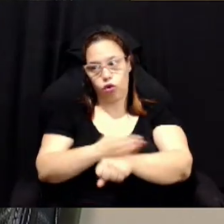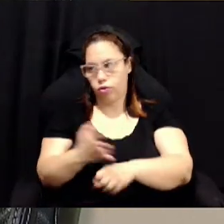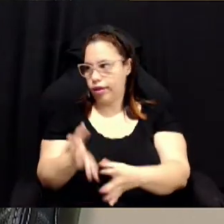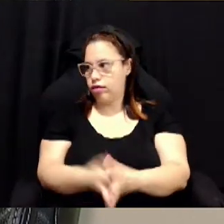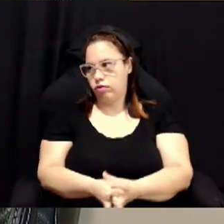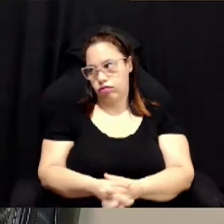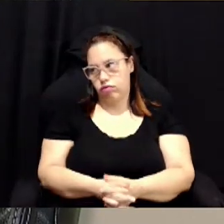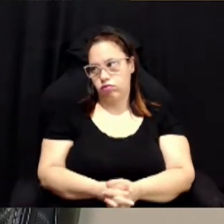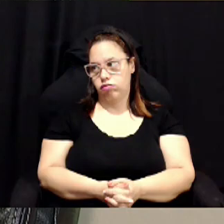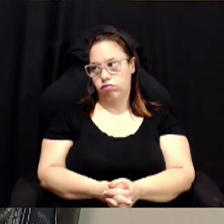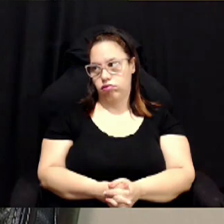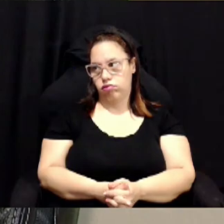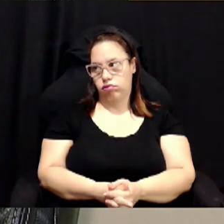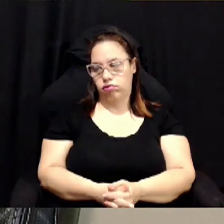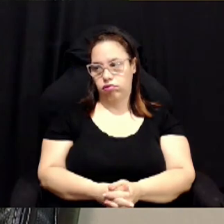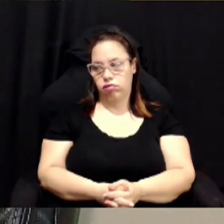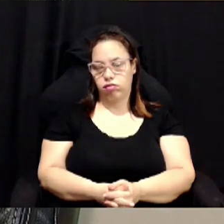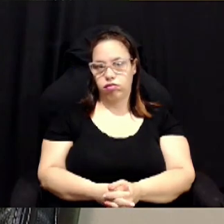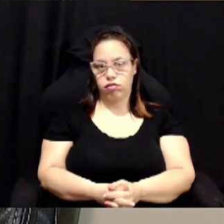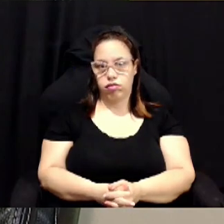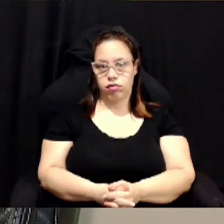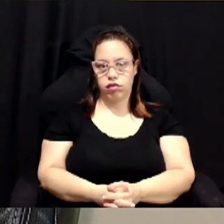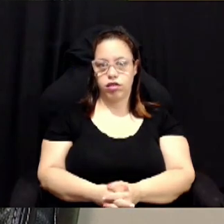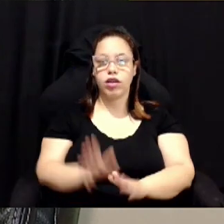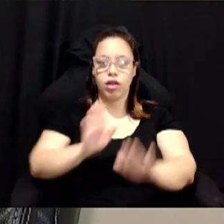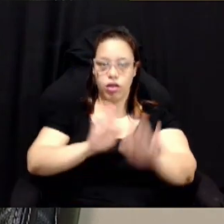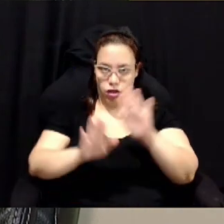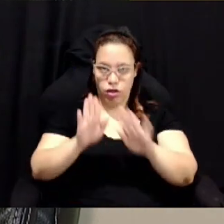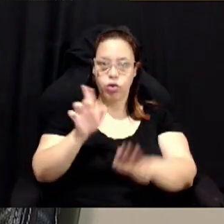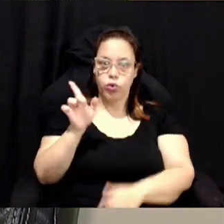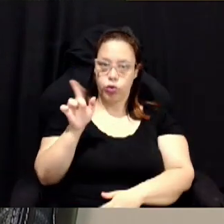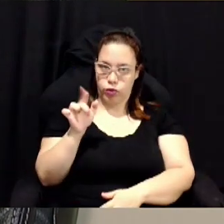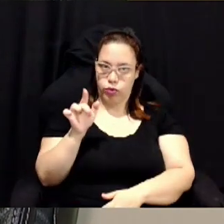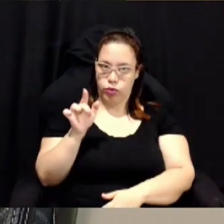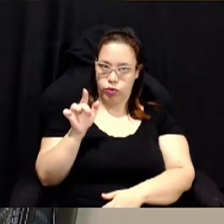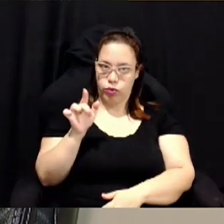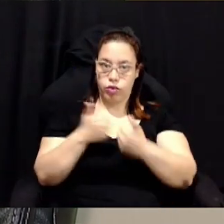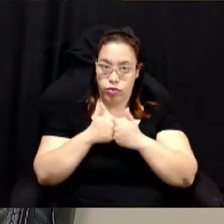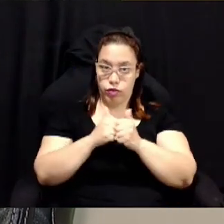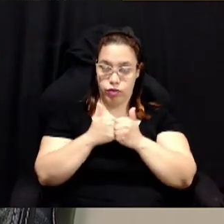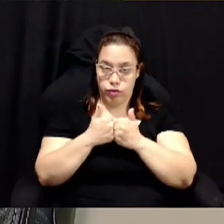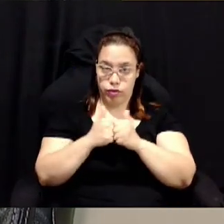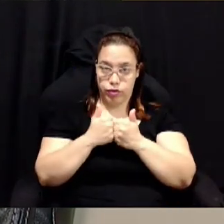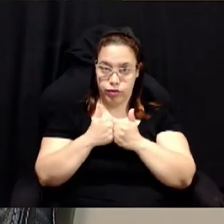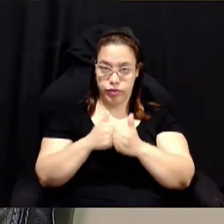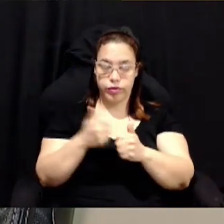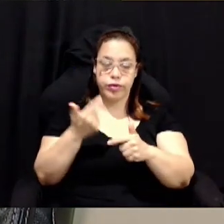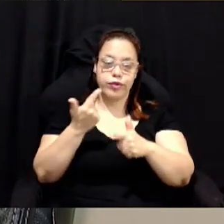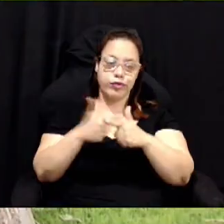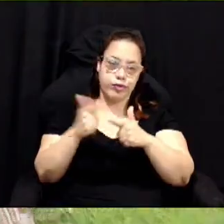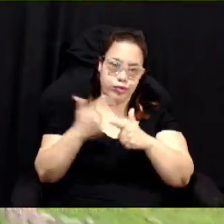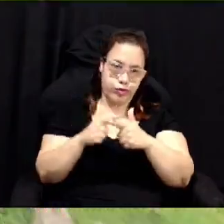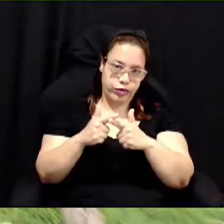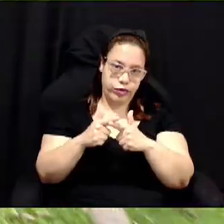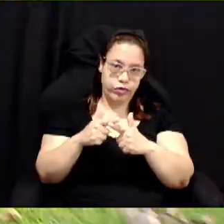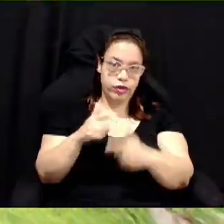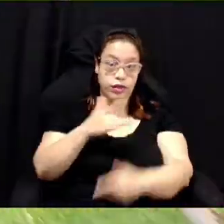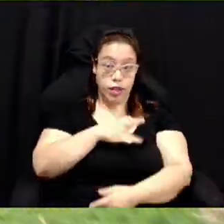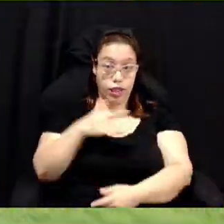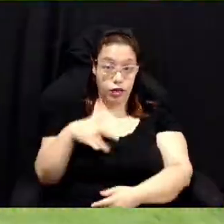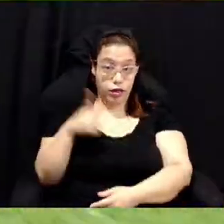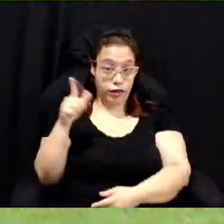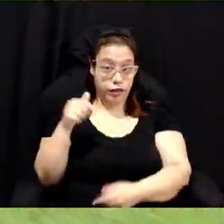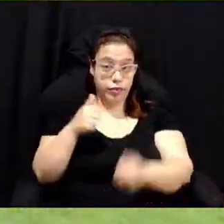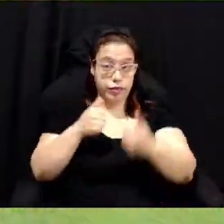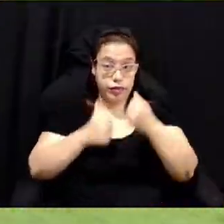as articulações. Então seriam esses cuidados mesmo para as articulações. E o animal não ter problema nenhum articular, isso é saudável, né? A preparação do